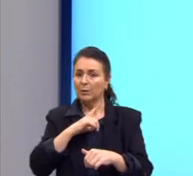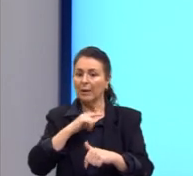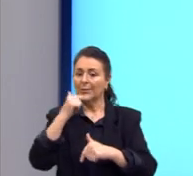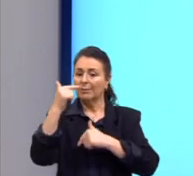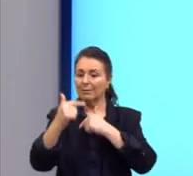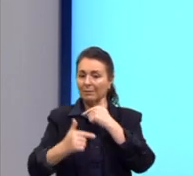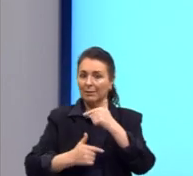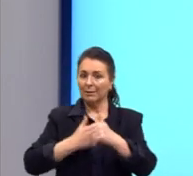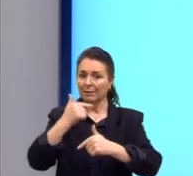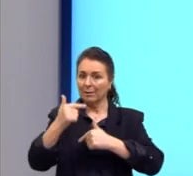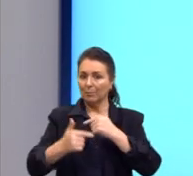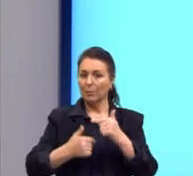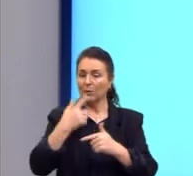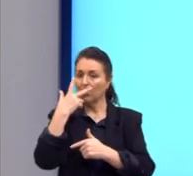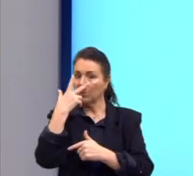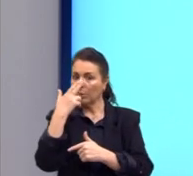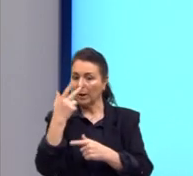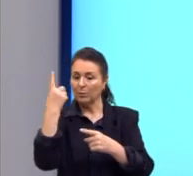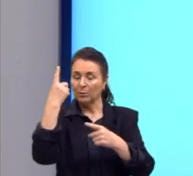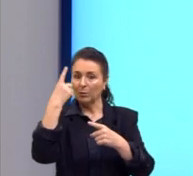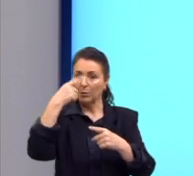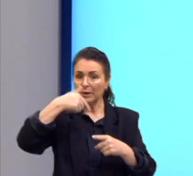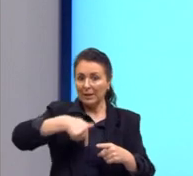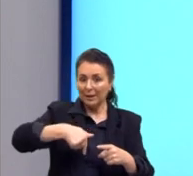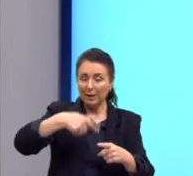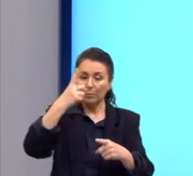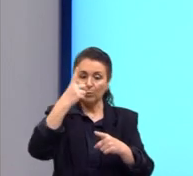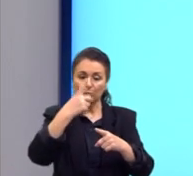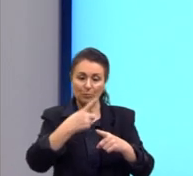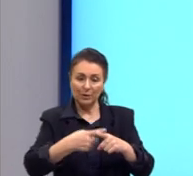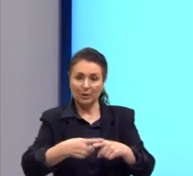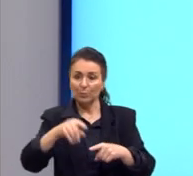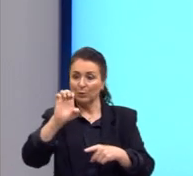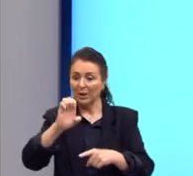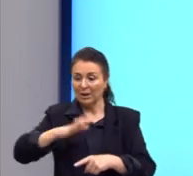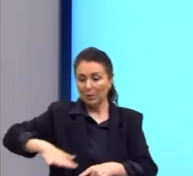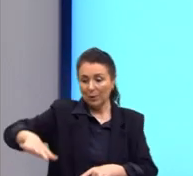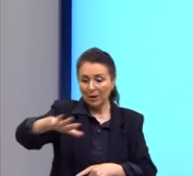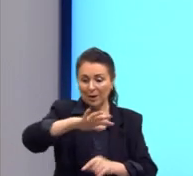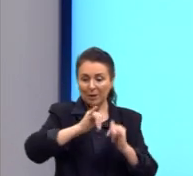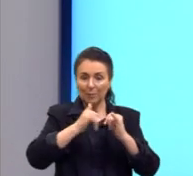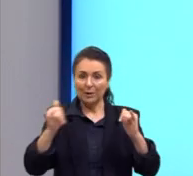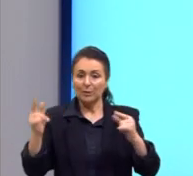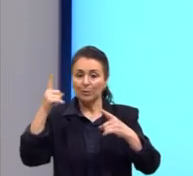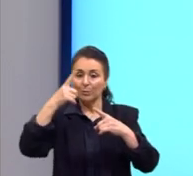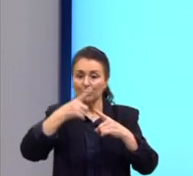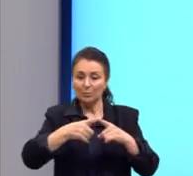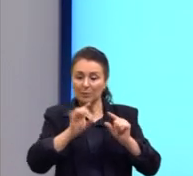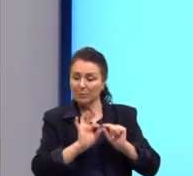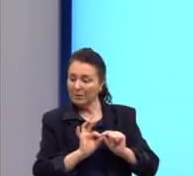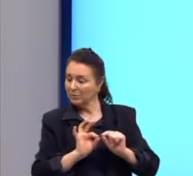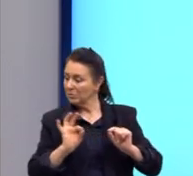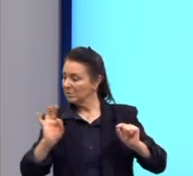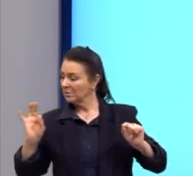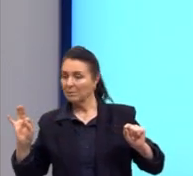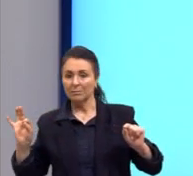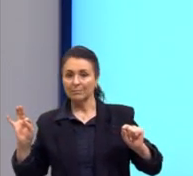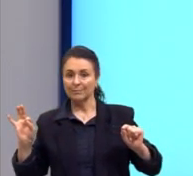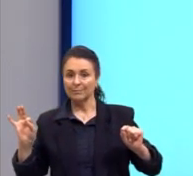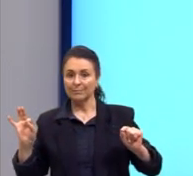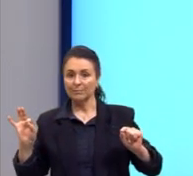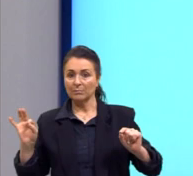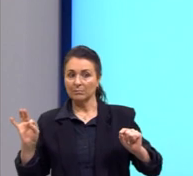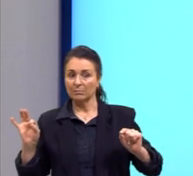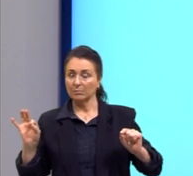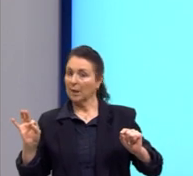trabalho igual aqui x e campo elétrico né multiplicado pela distância tá ainda não